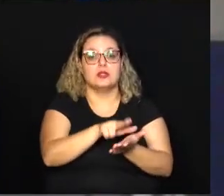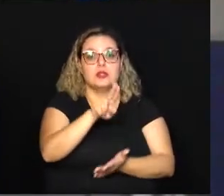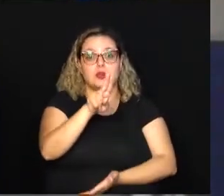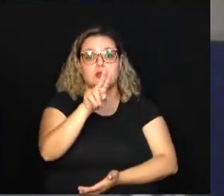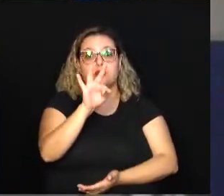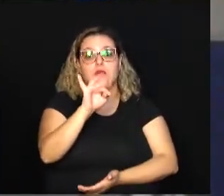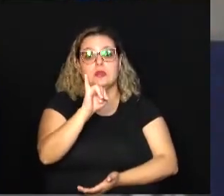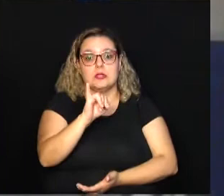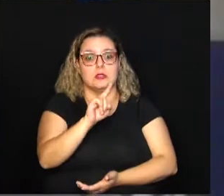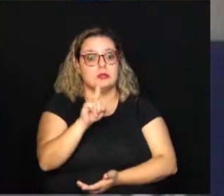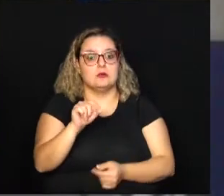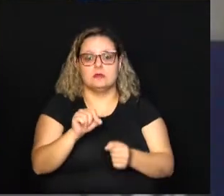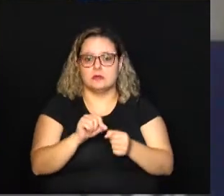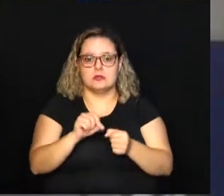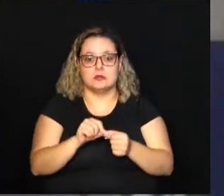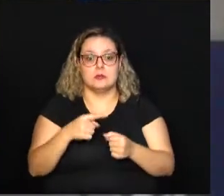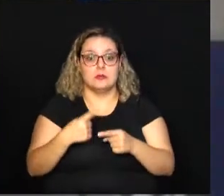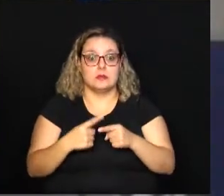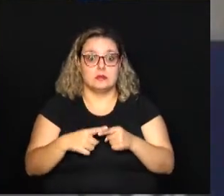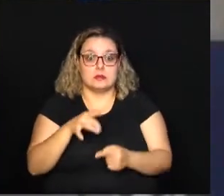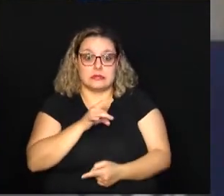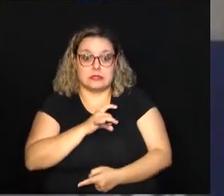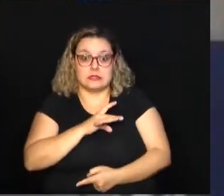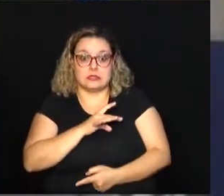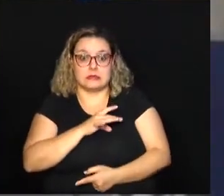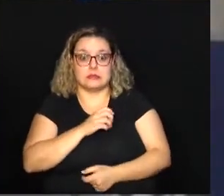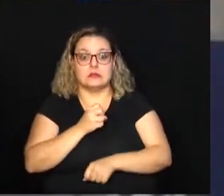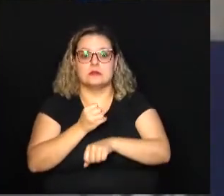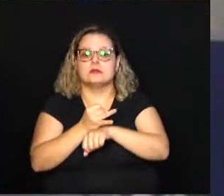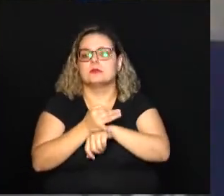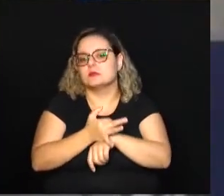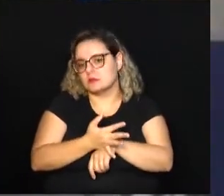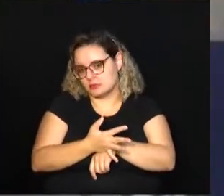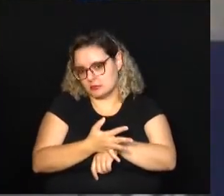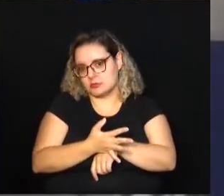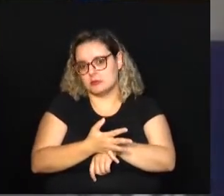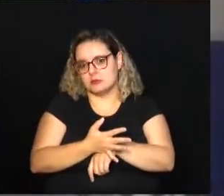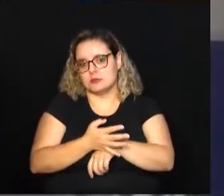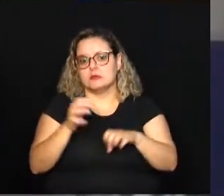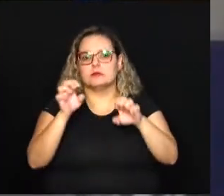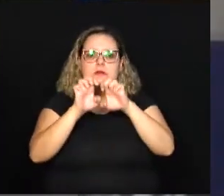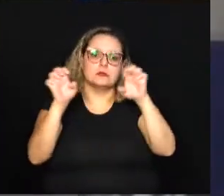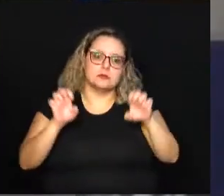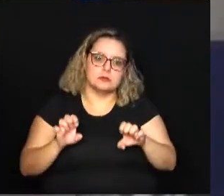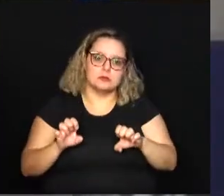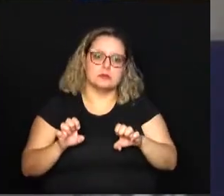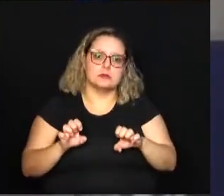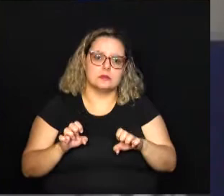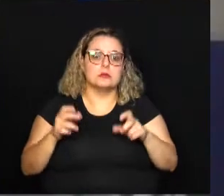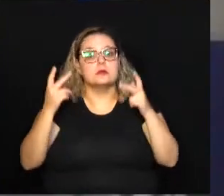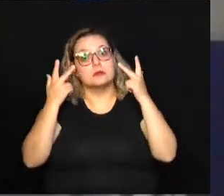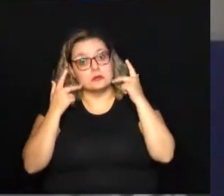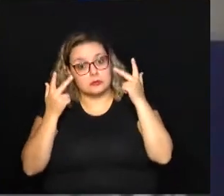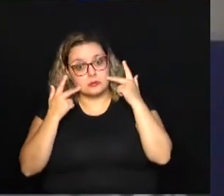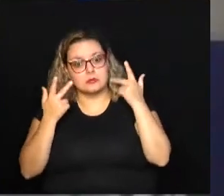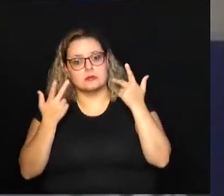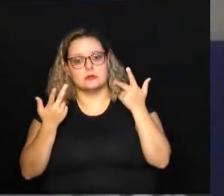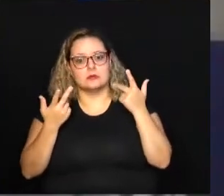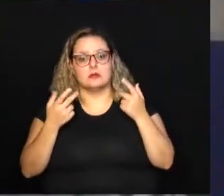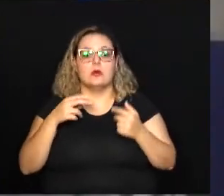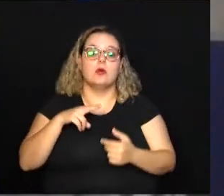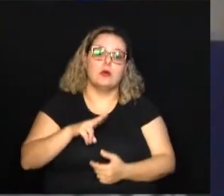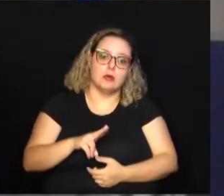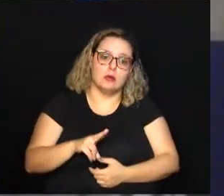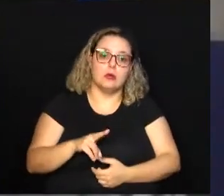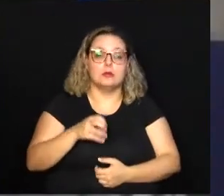isso hoje, porque nós ficamos com medo de que ocorresse durante a madrugada, em que as estruturas não funcionam normalmente, ou tão bem quanto